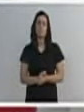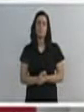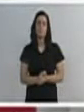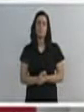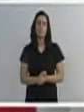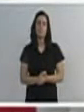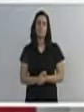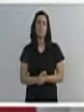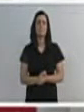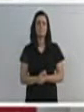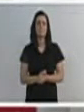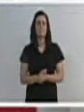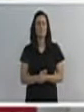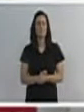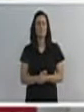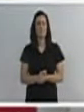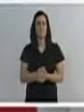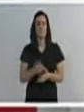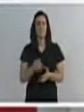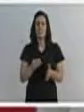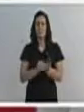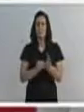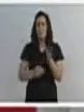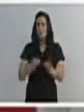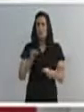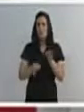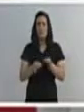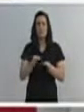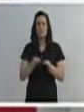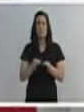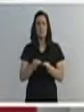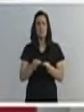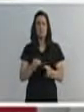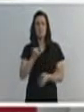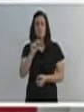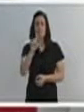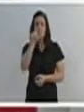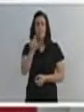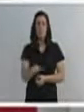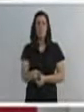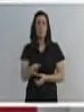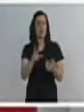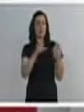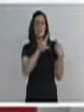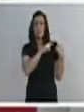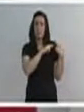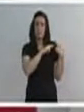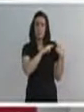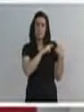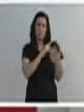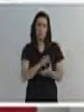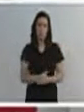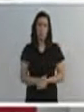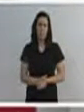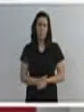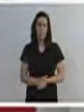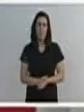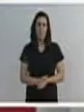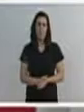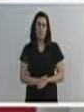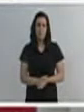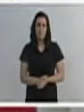cometem injustiças flagrantes e não haverá quem responsabilize essas pessoas.